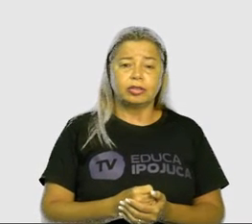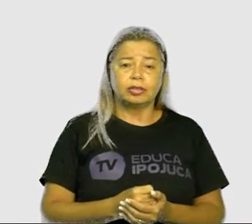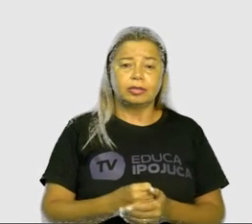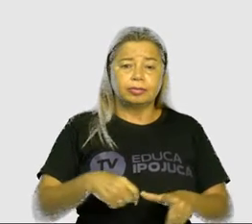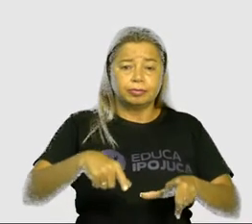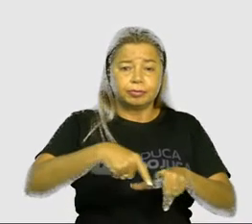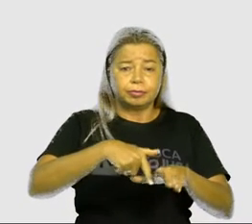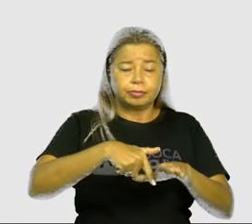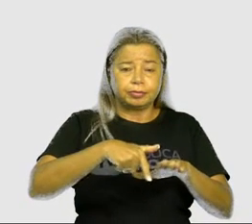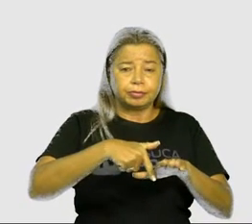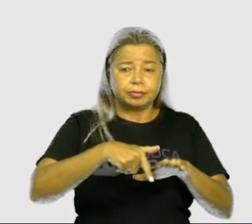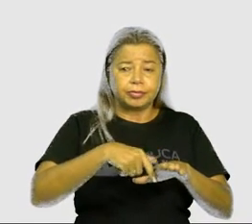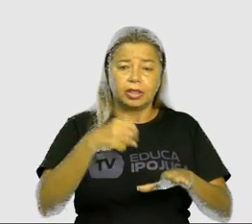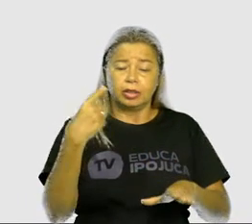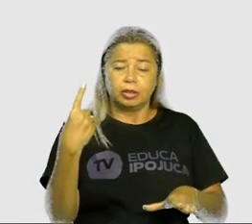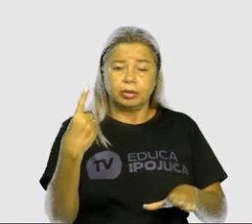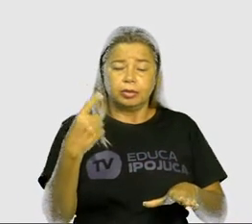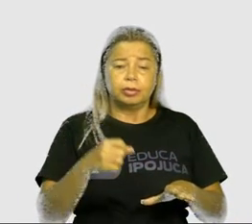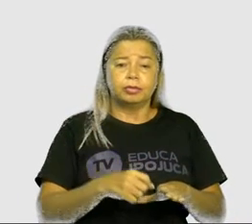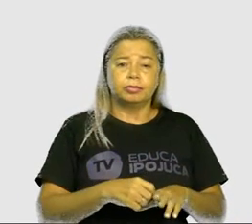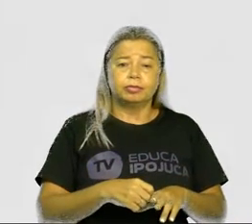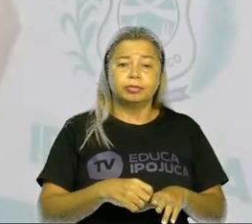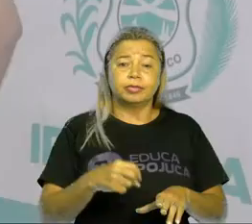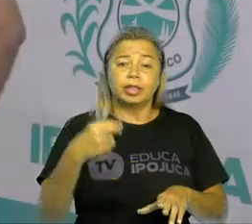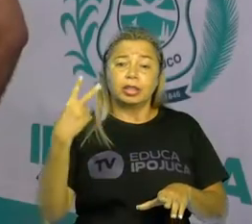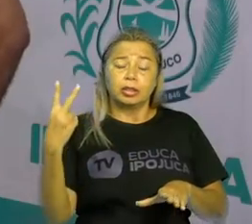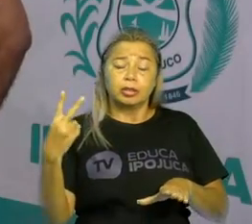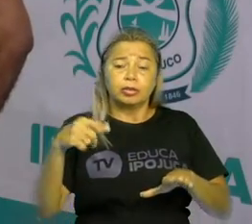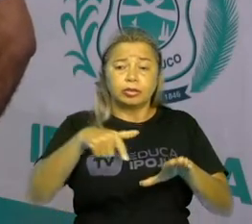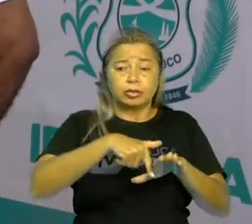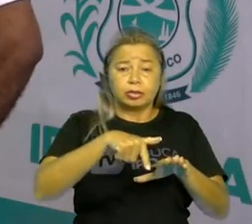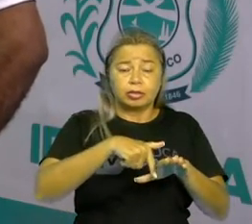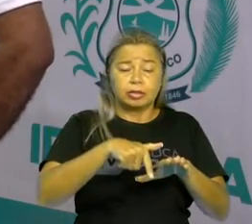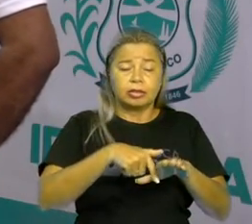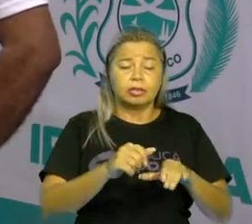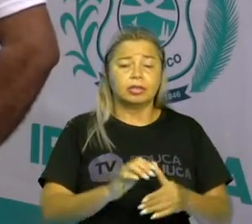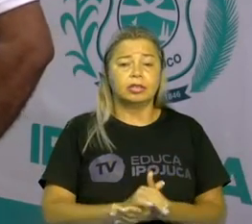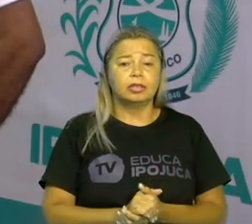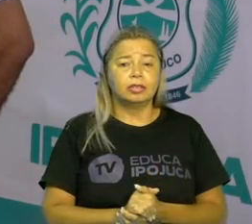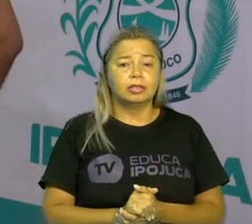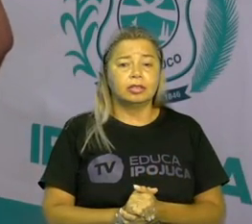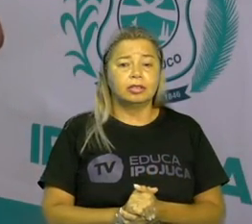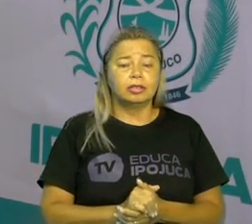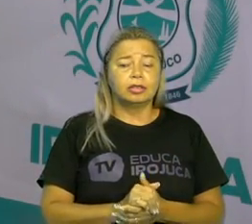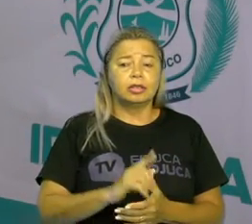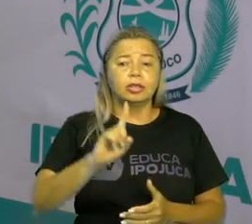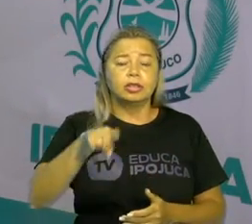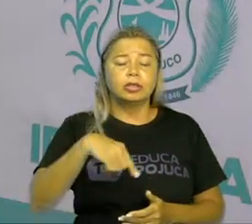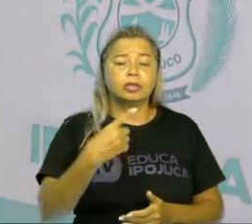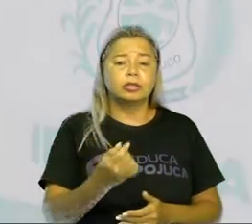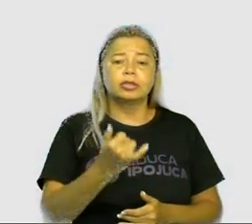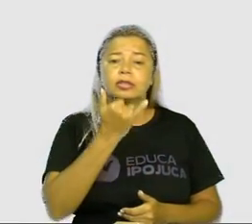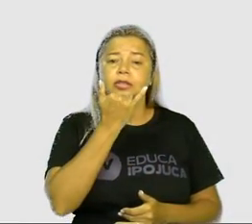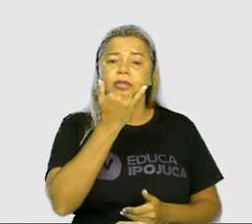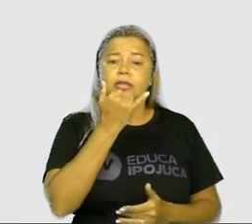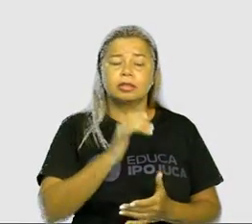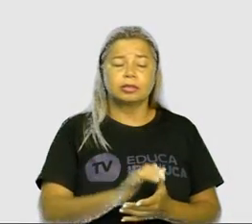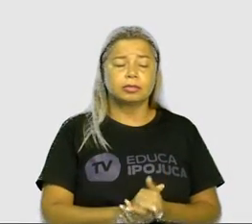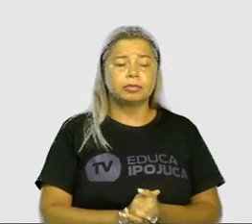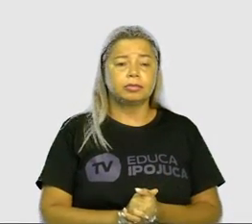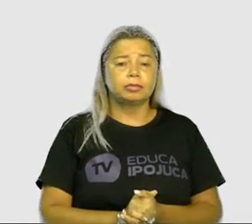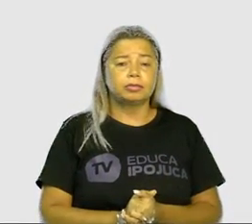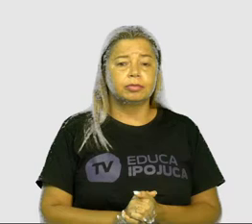pé, foot. Mais de um pé, feet. E nós temos esses outros aqui, ó.